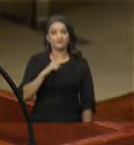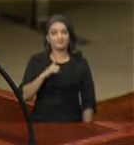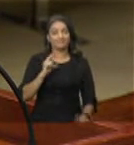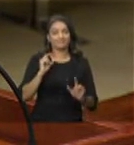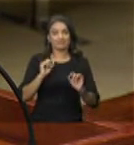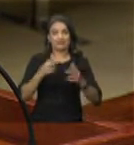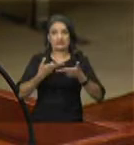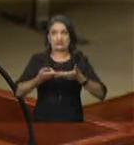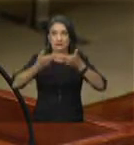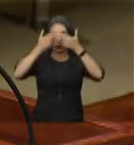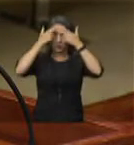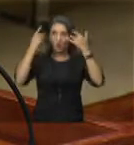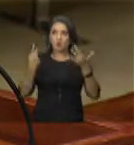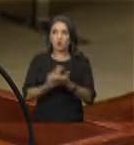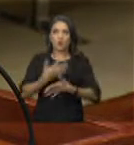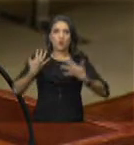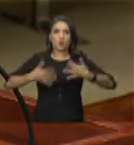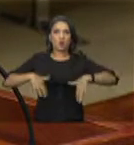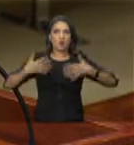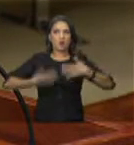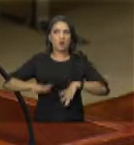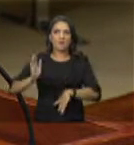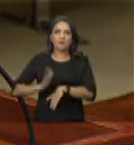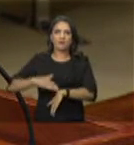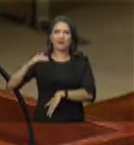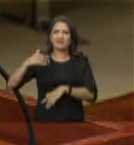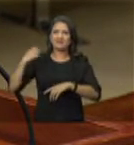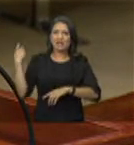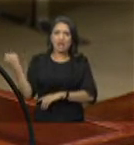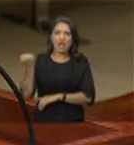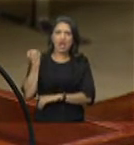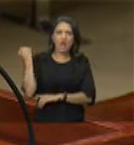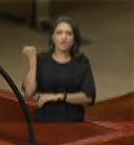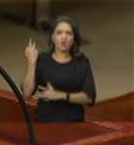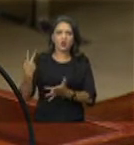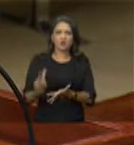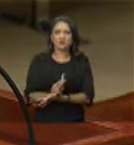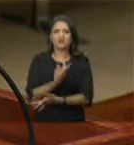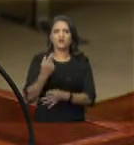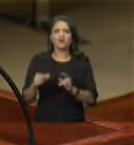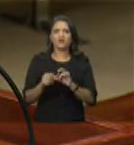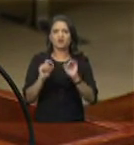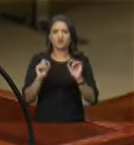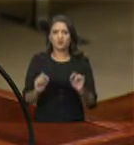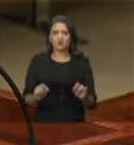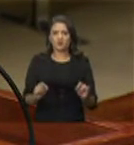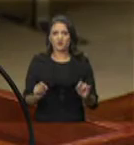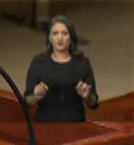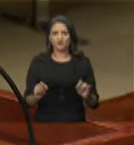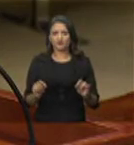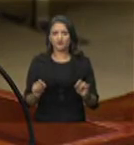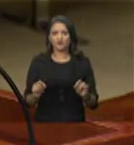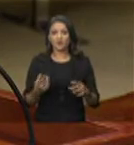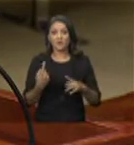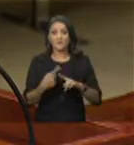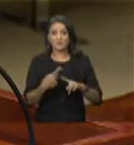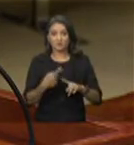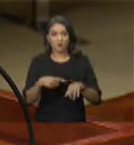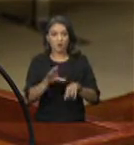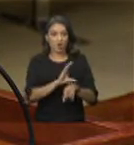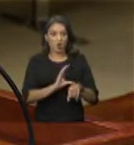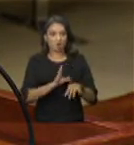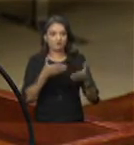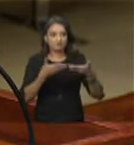gravíssimo Talvez o maior deles Rompendo a constituição que acabara de nascer